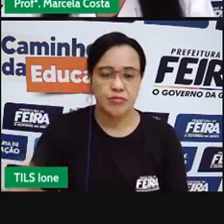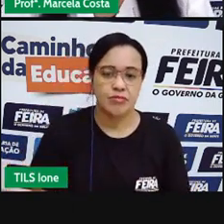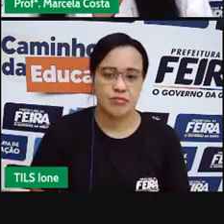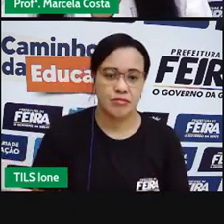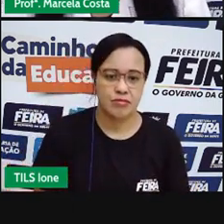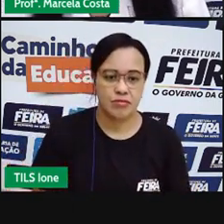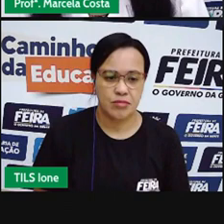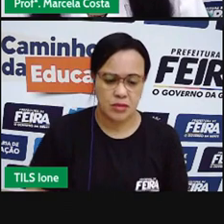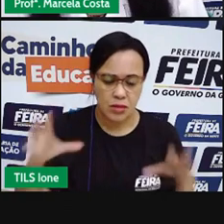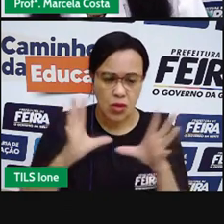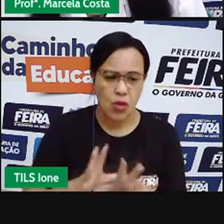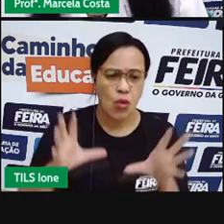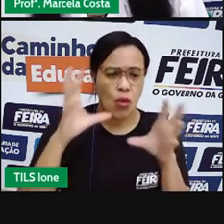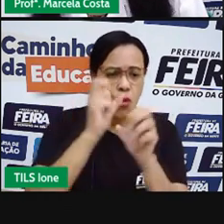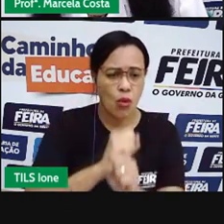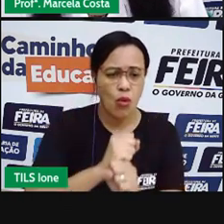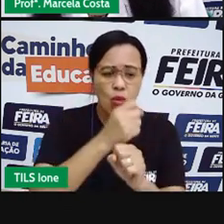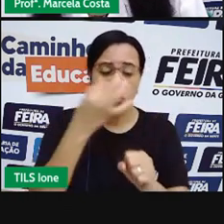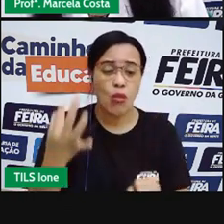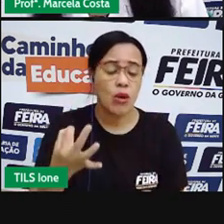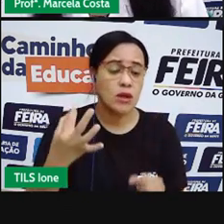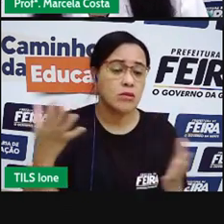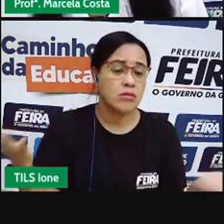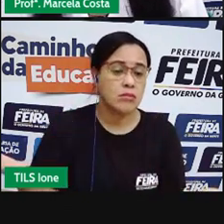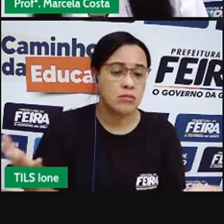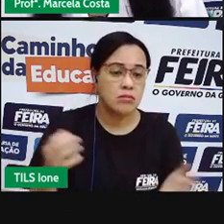Com quantos ovos ele ficou?